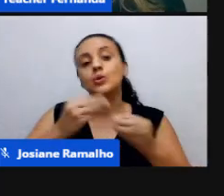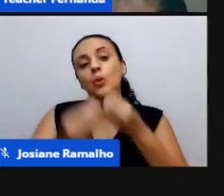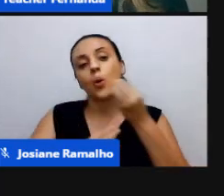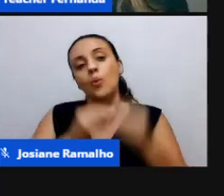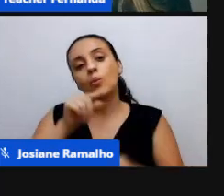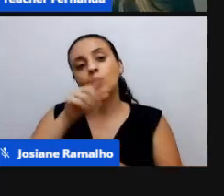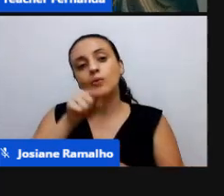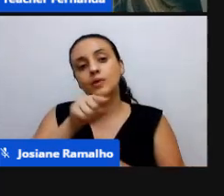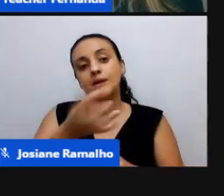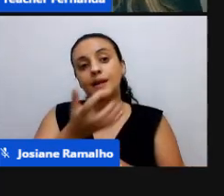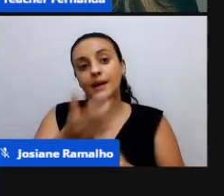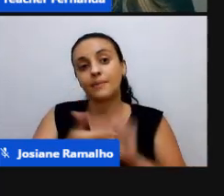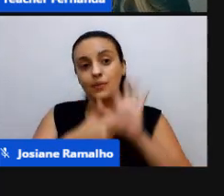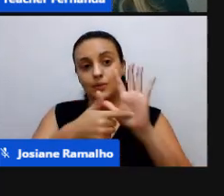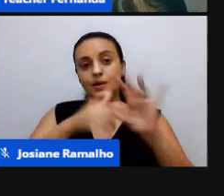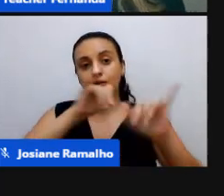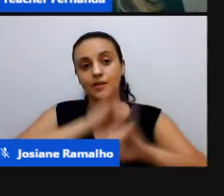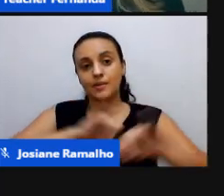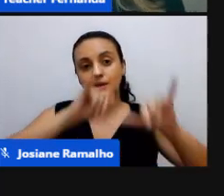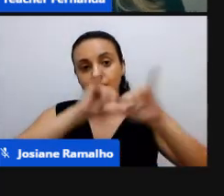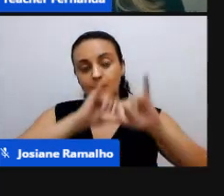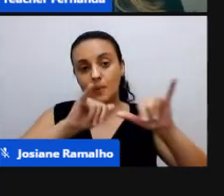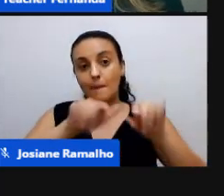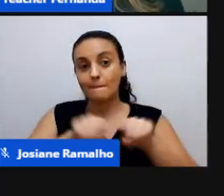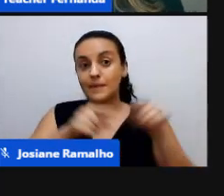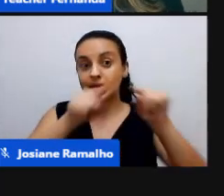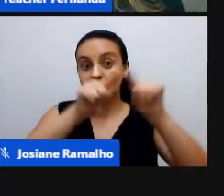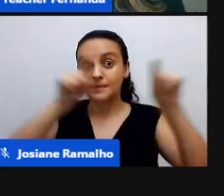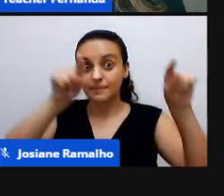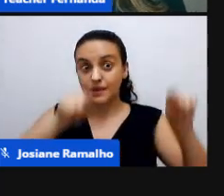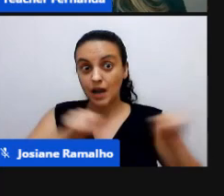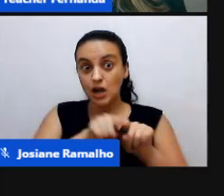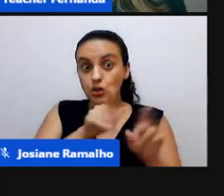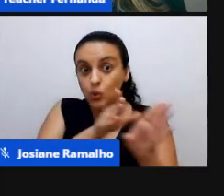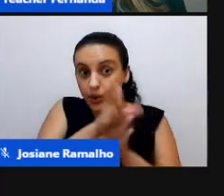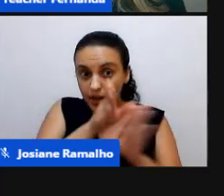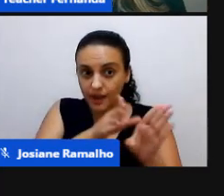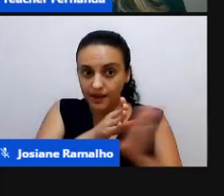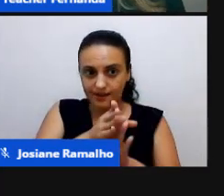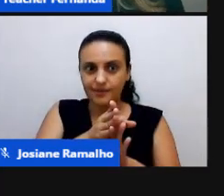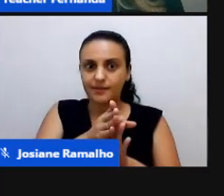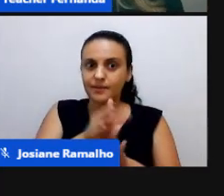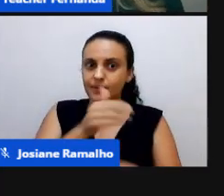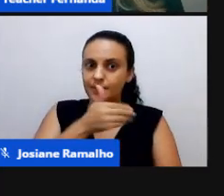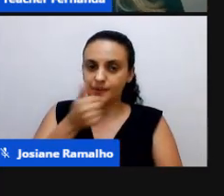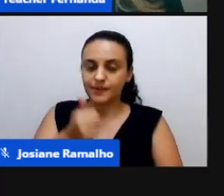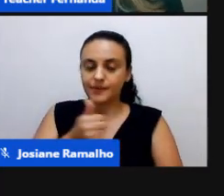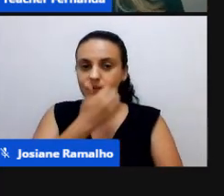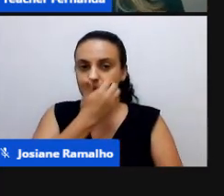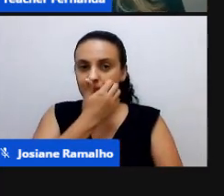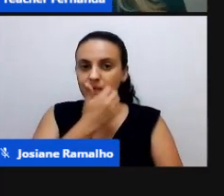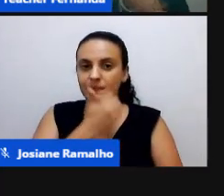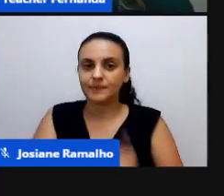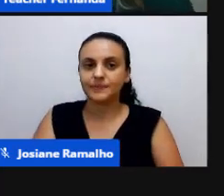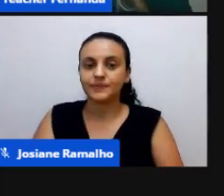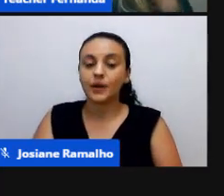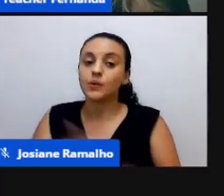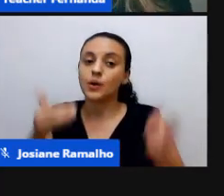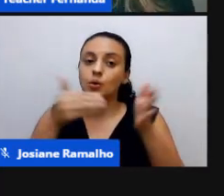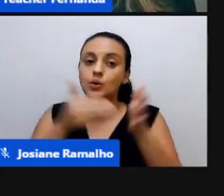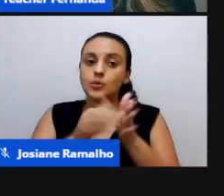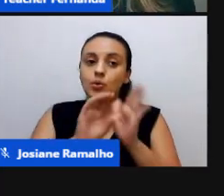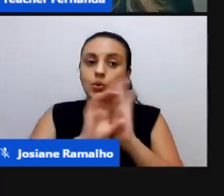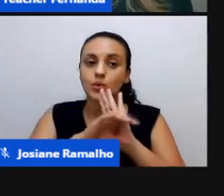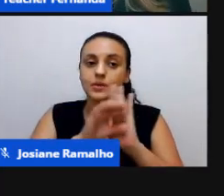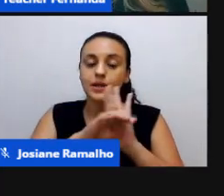dá norte, ok? Então, gente, esse é o último conceito do design que eu